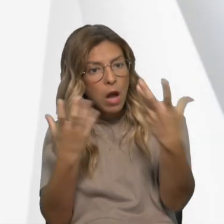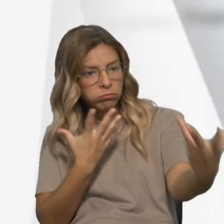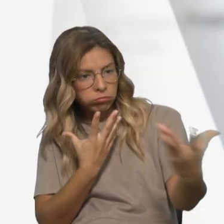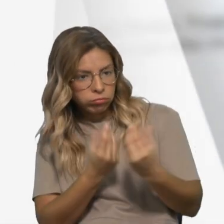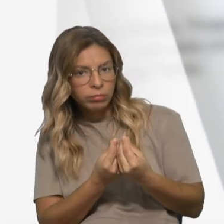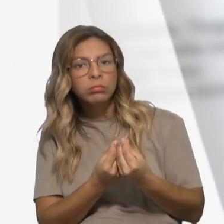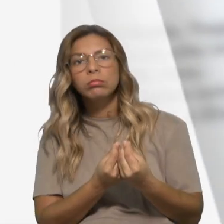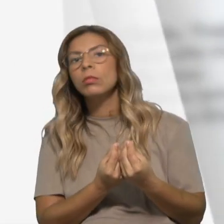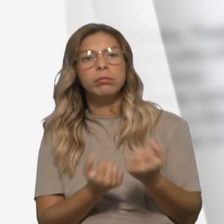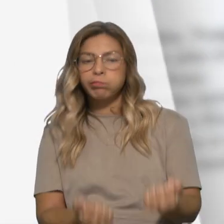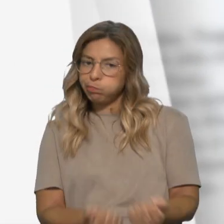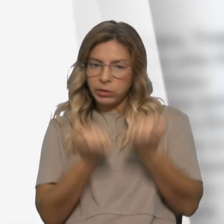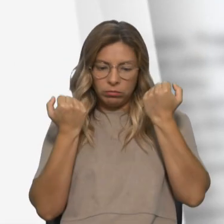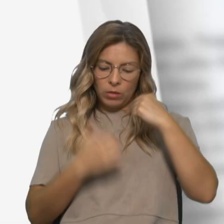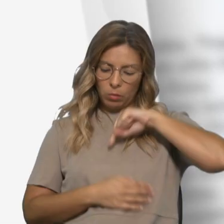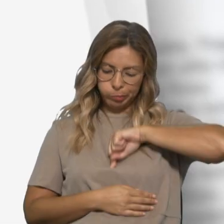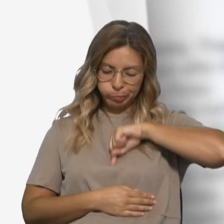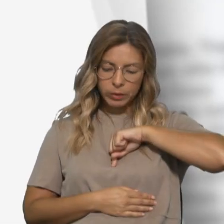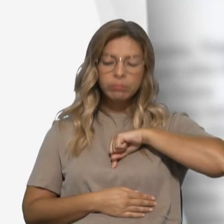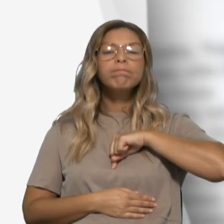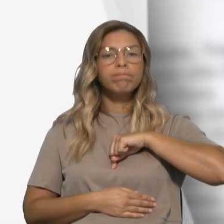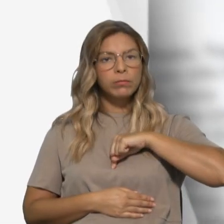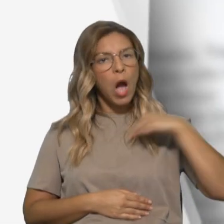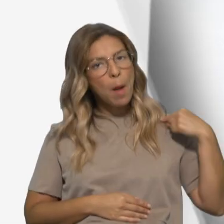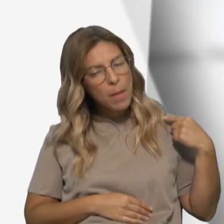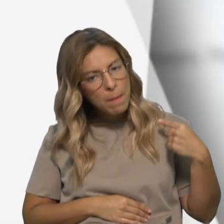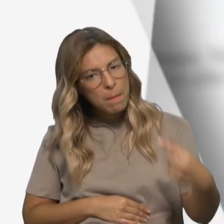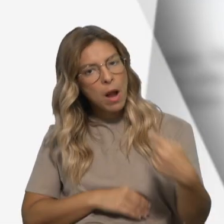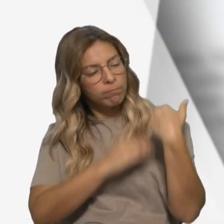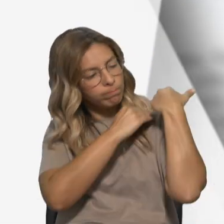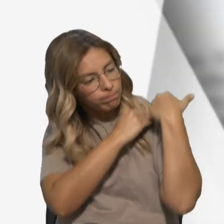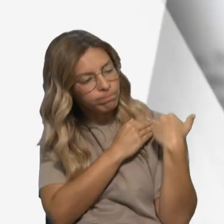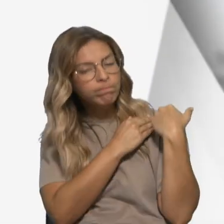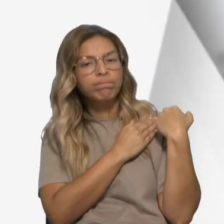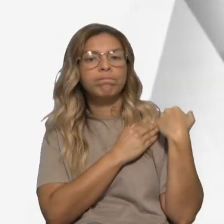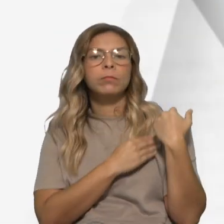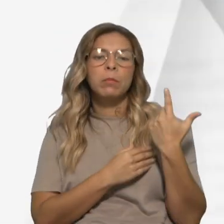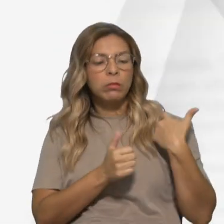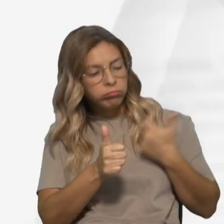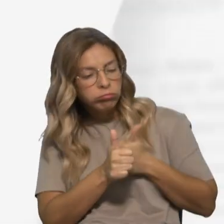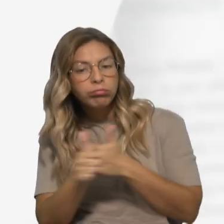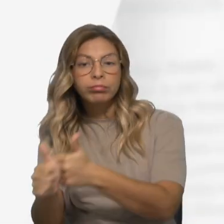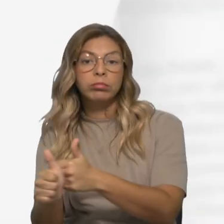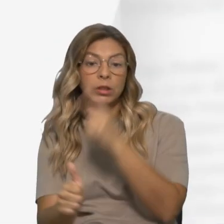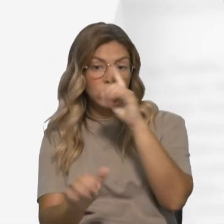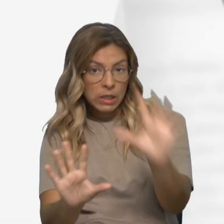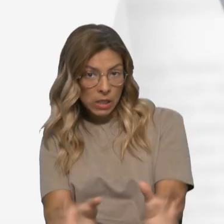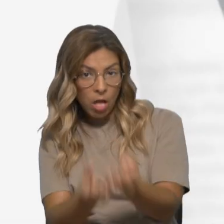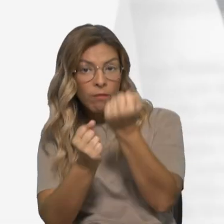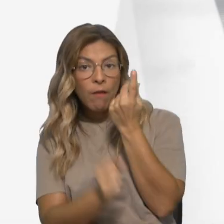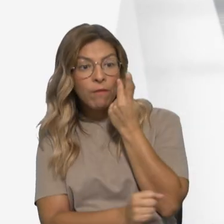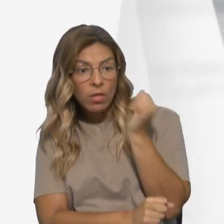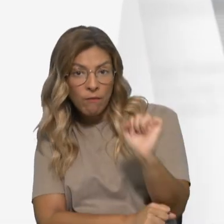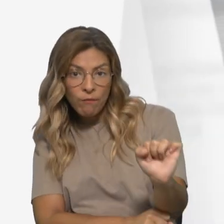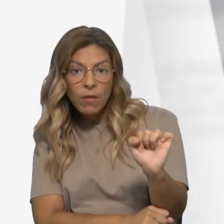a si mesmo, tome a sua cruz todos os dias e siga-me. Pois quem quiser salvar a sua vida, há de